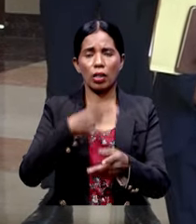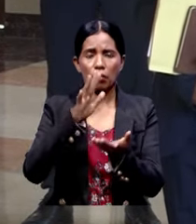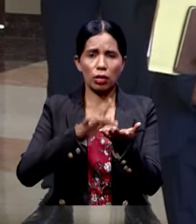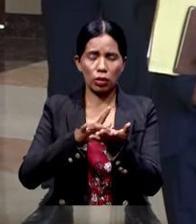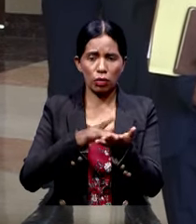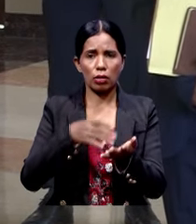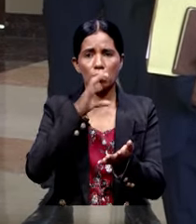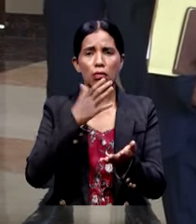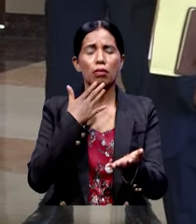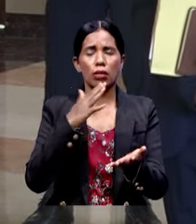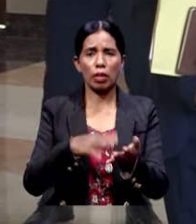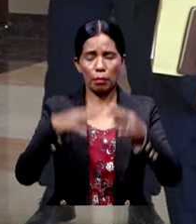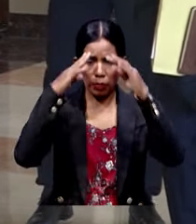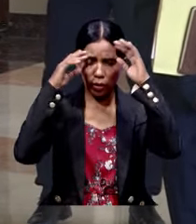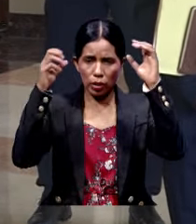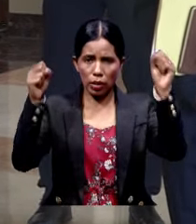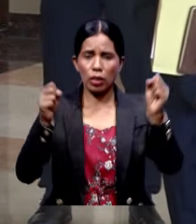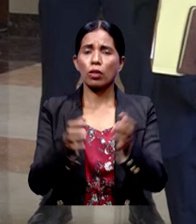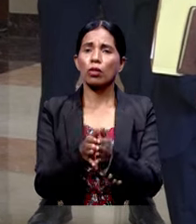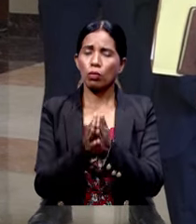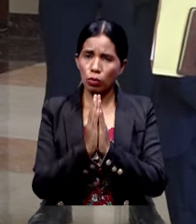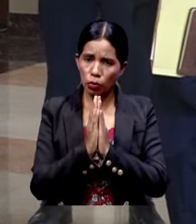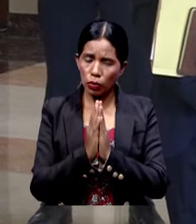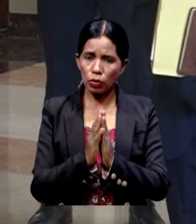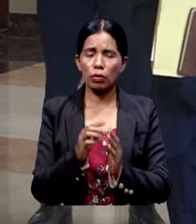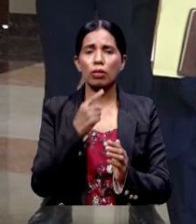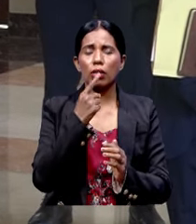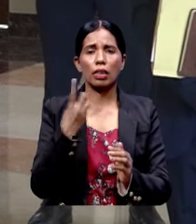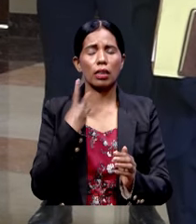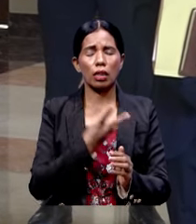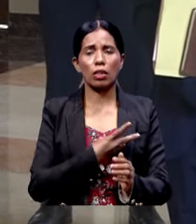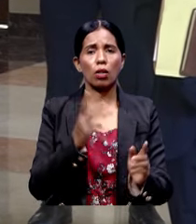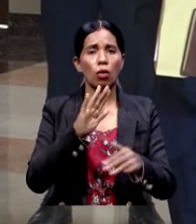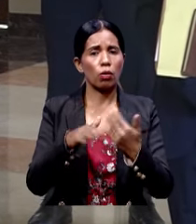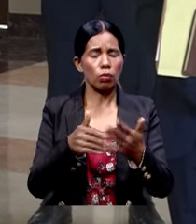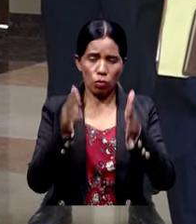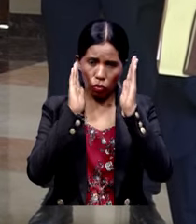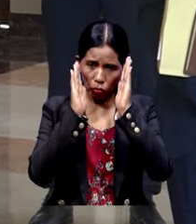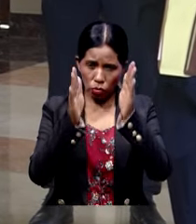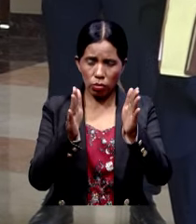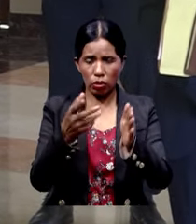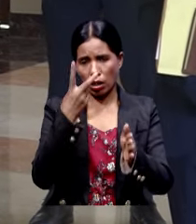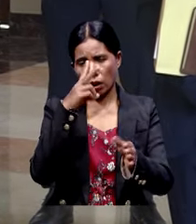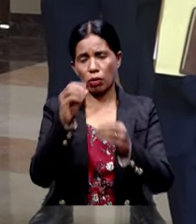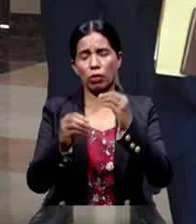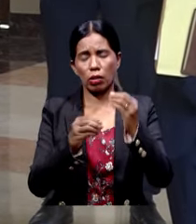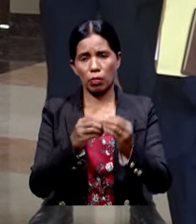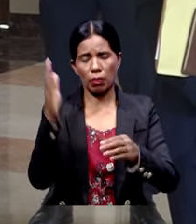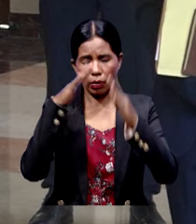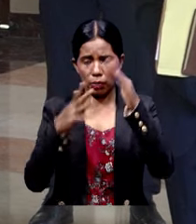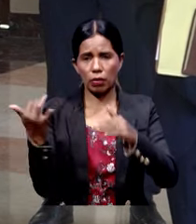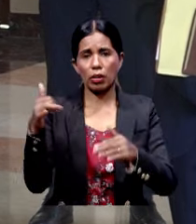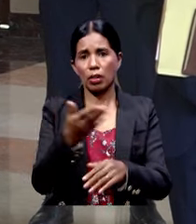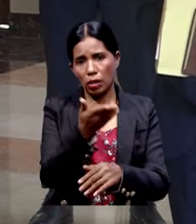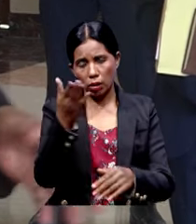Neve, presidente, o Sudan e tudo, atenção, bem, né? Maca, e me jornalista, se